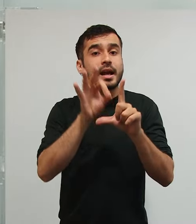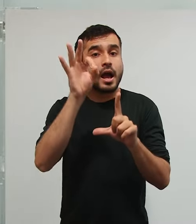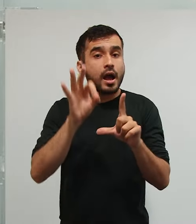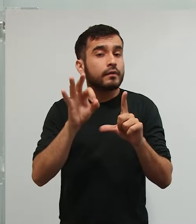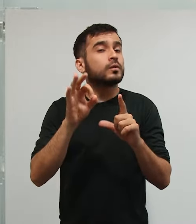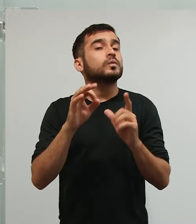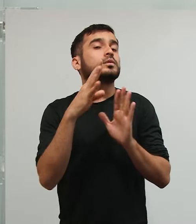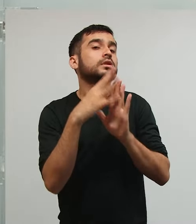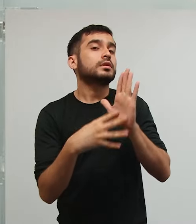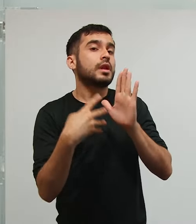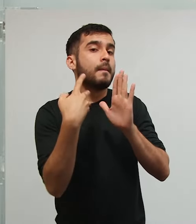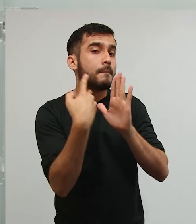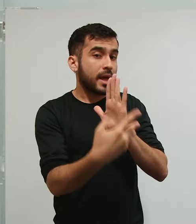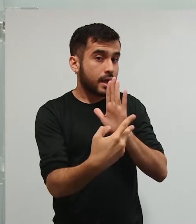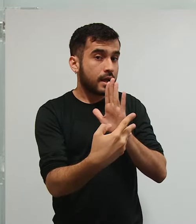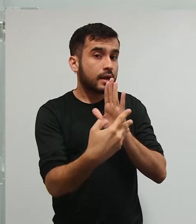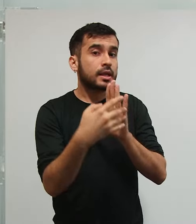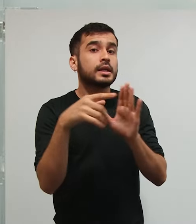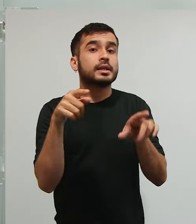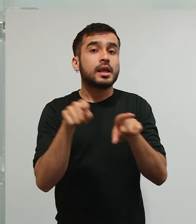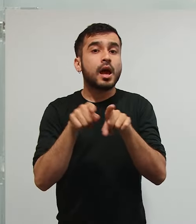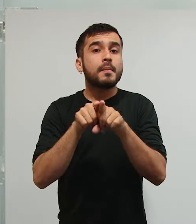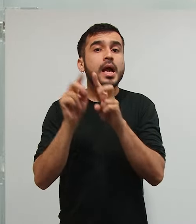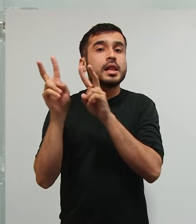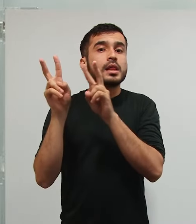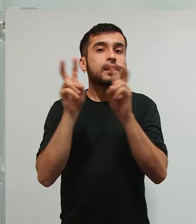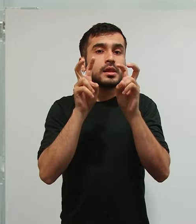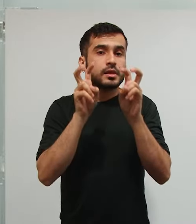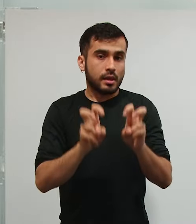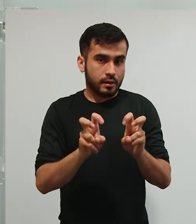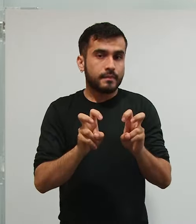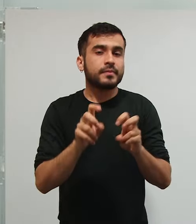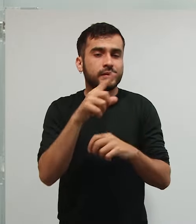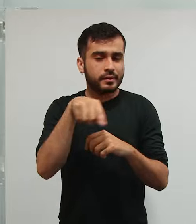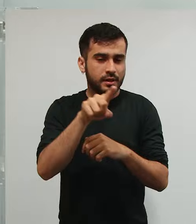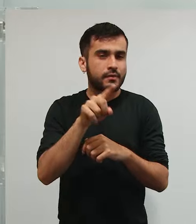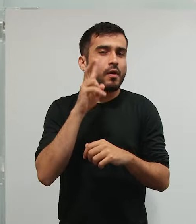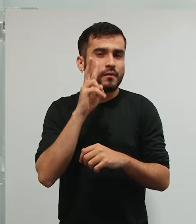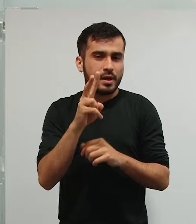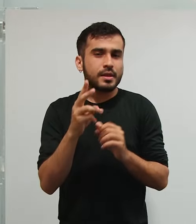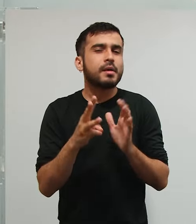forma de texto, vai ter forma de gráfico, vai ter forma de tabela, vai ter forma